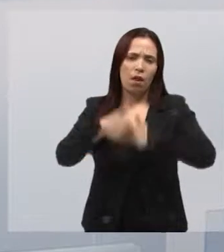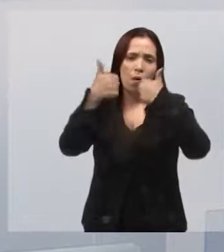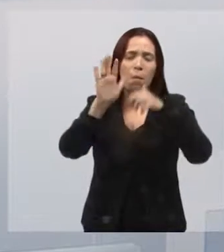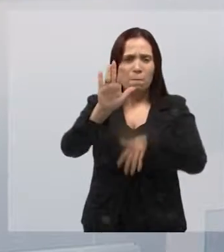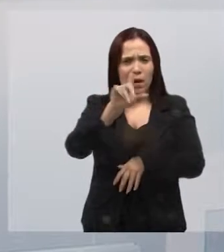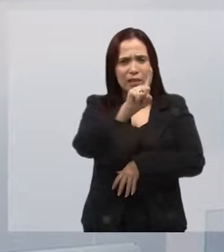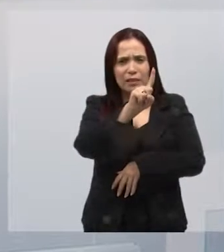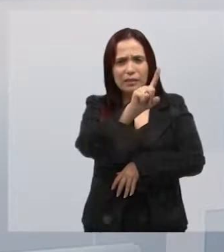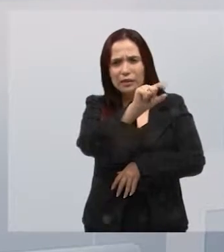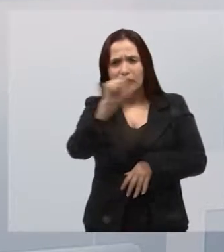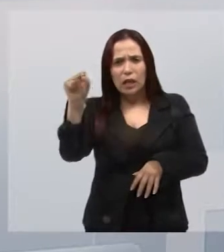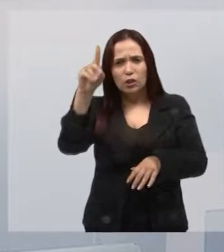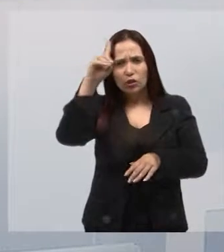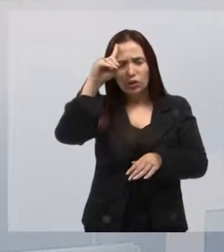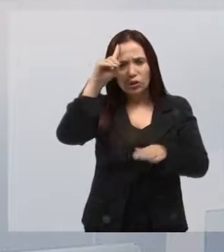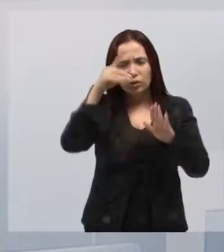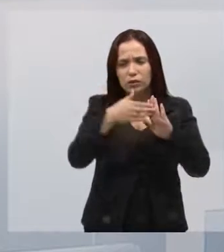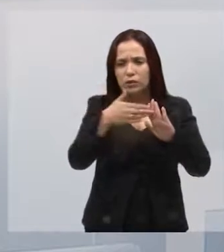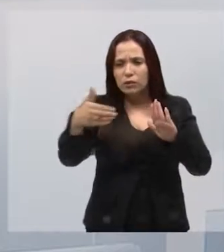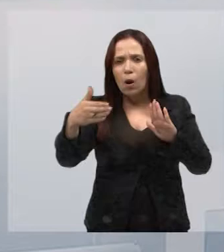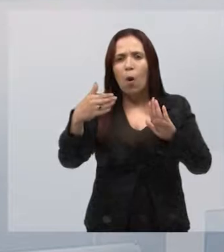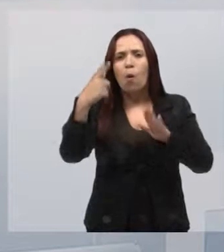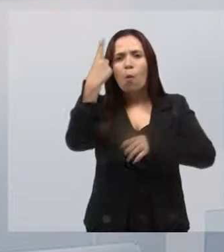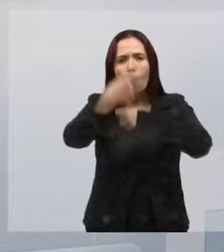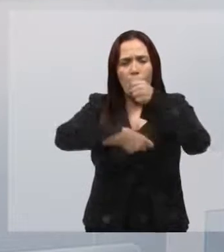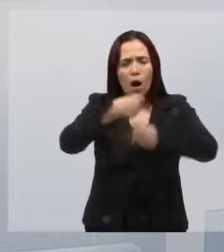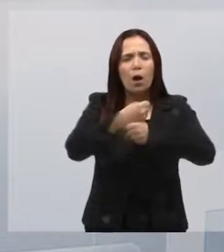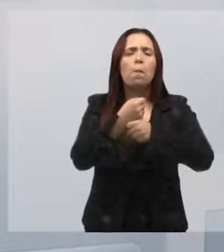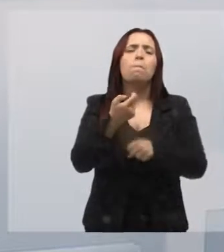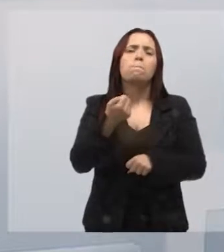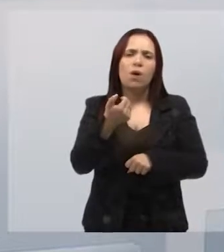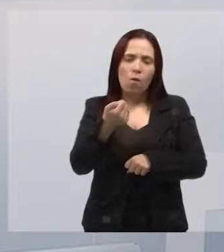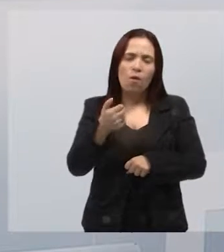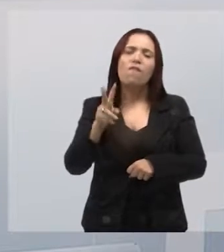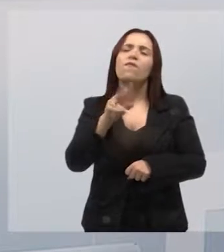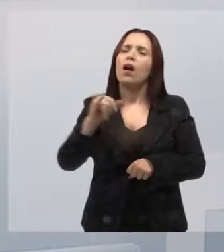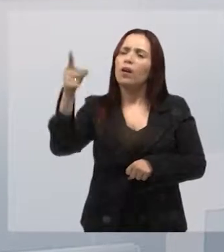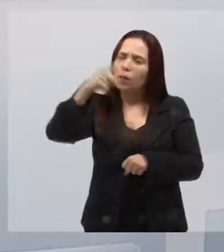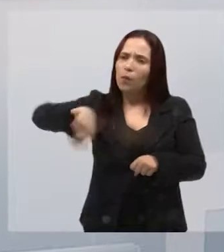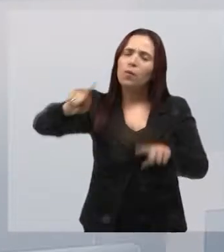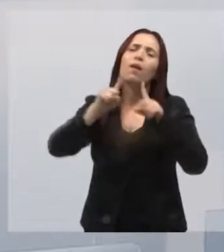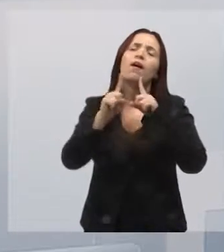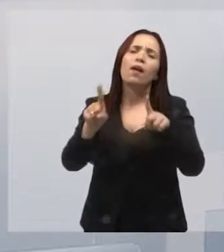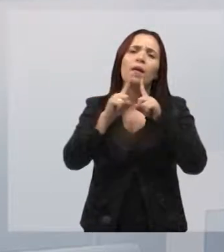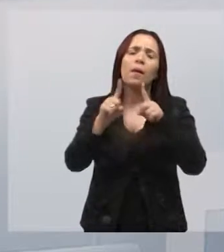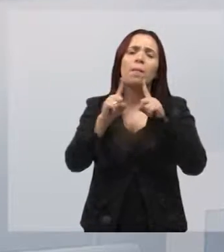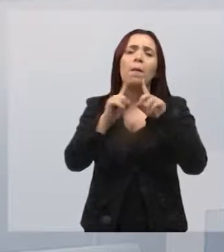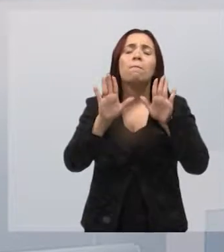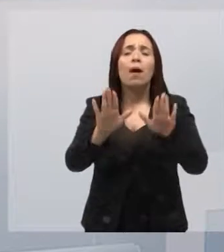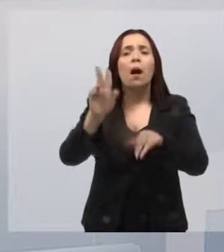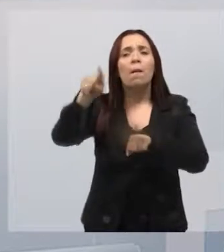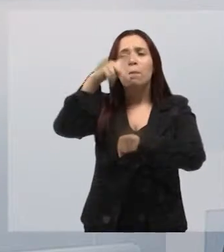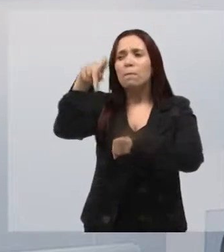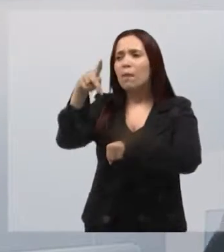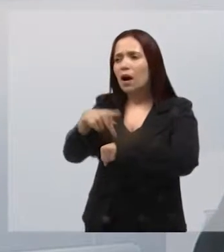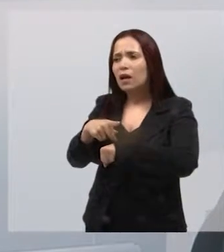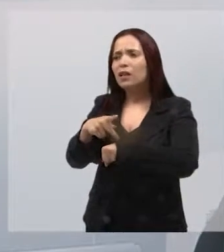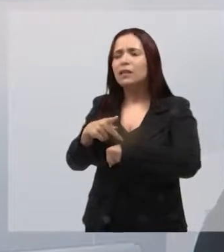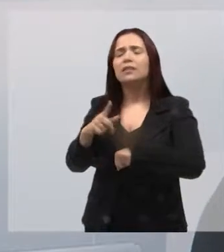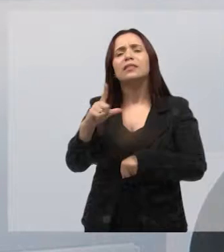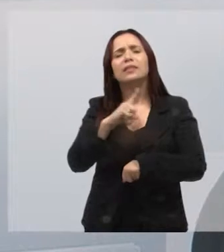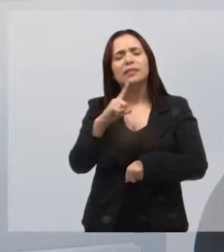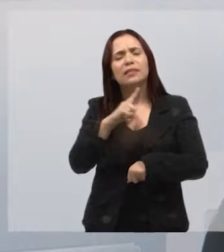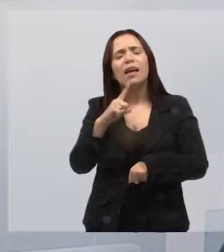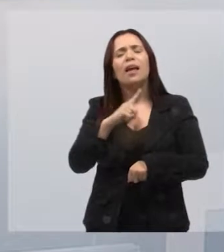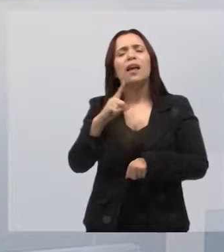você sabe disso, um ano ainda é pouco. Vão cobrar muito, mas é muito pouco por um país que já vem se esculhambando, meu